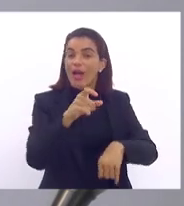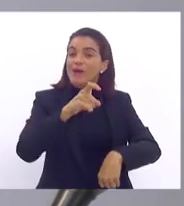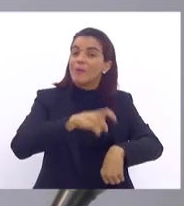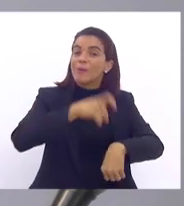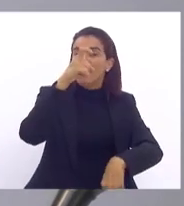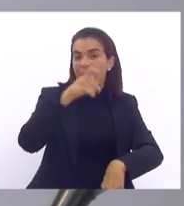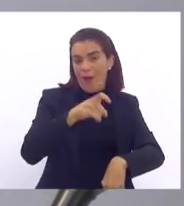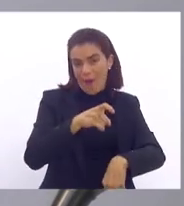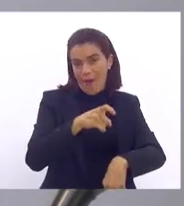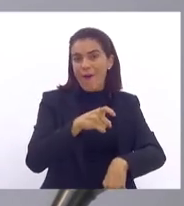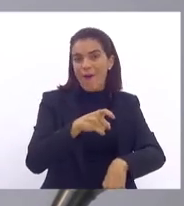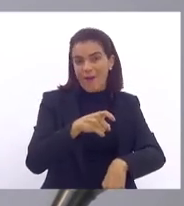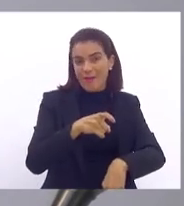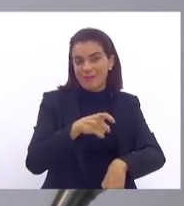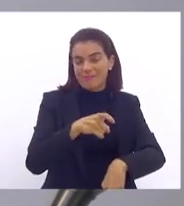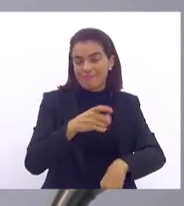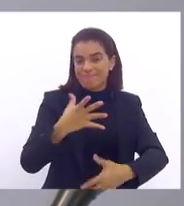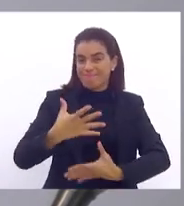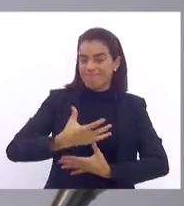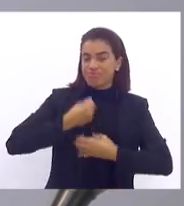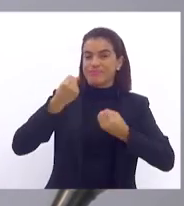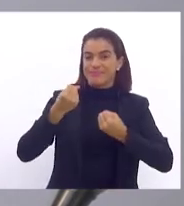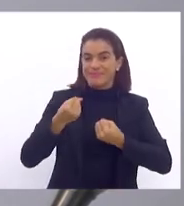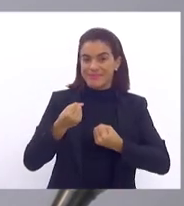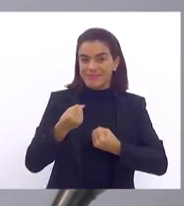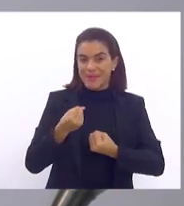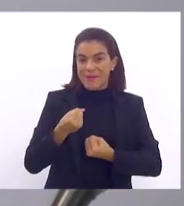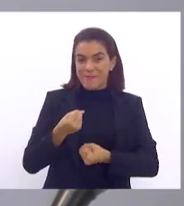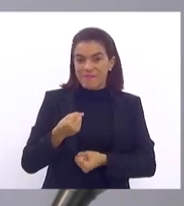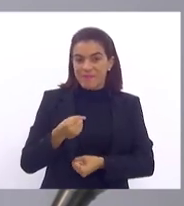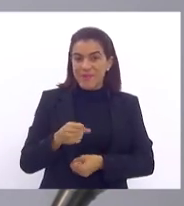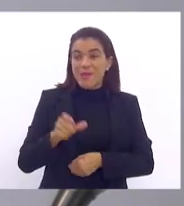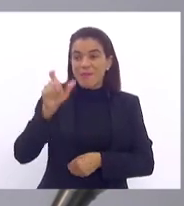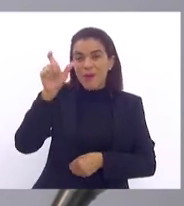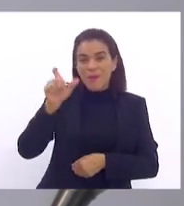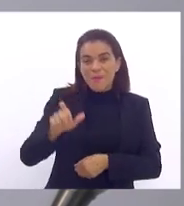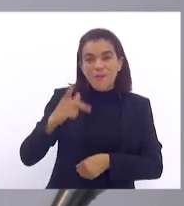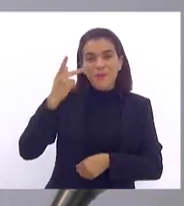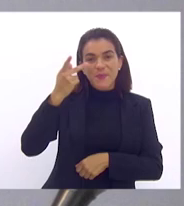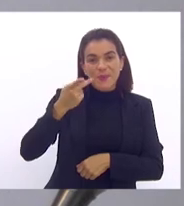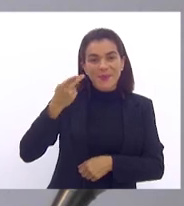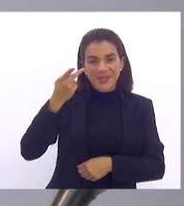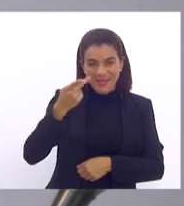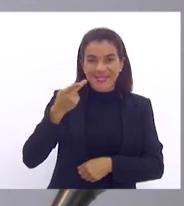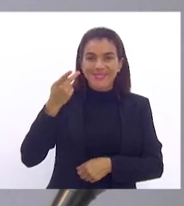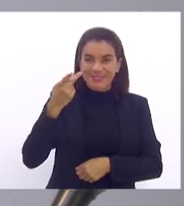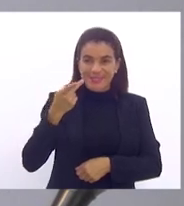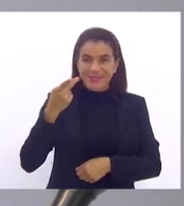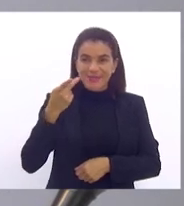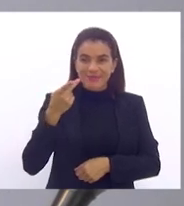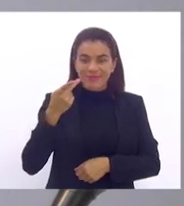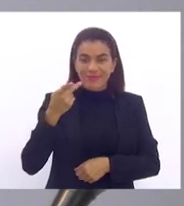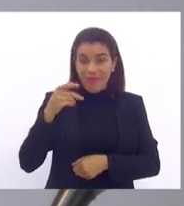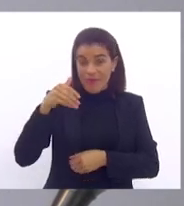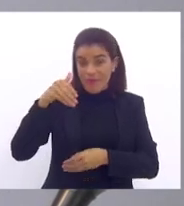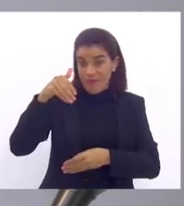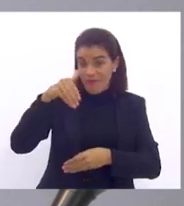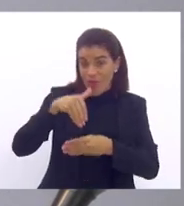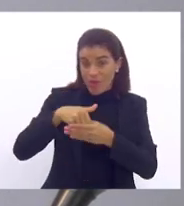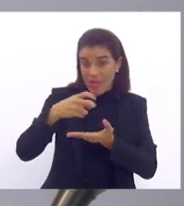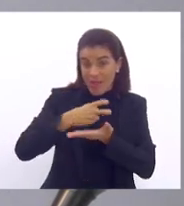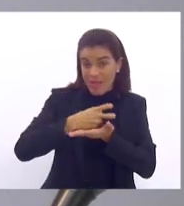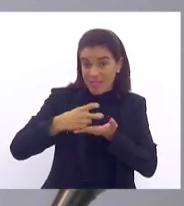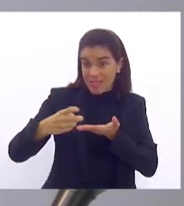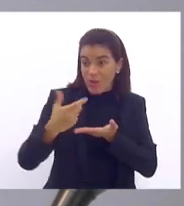momento né então e e e para um parlamentar você votar pela cassação